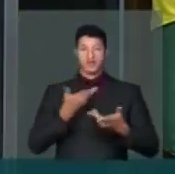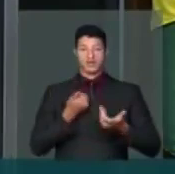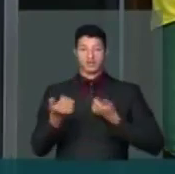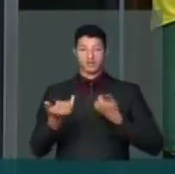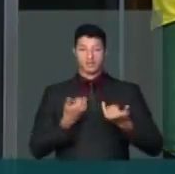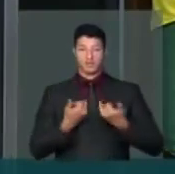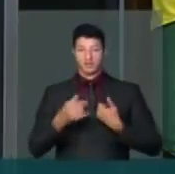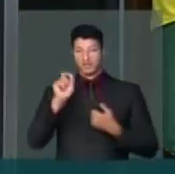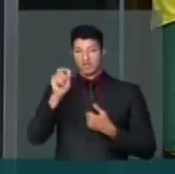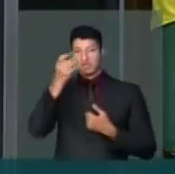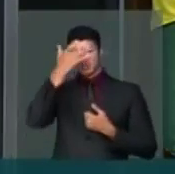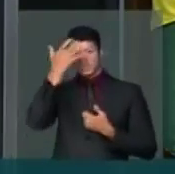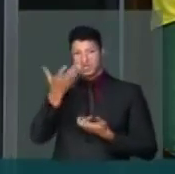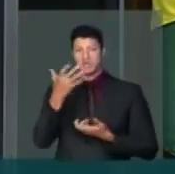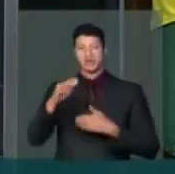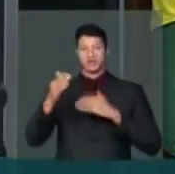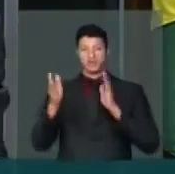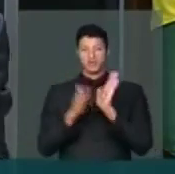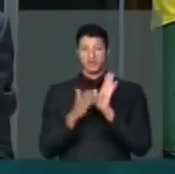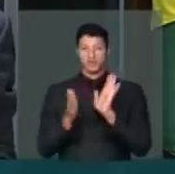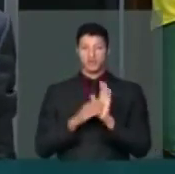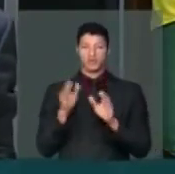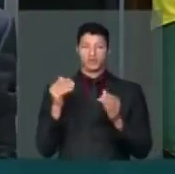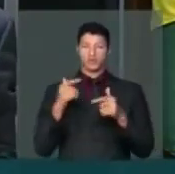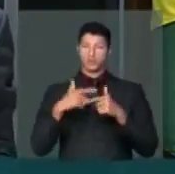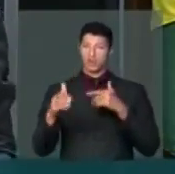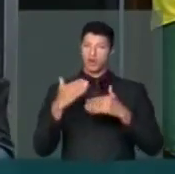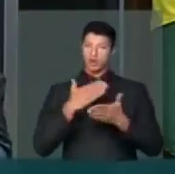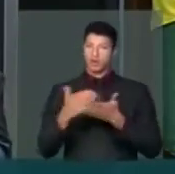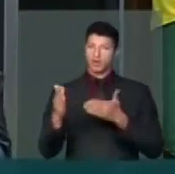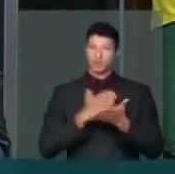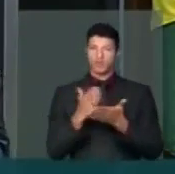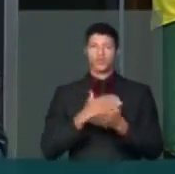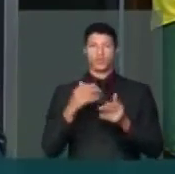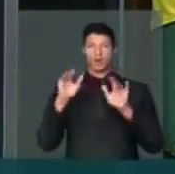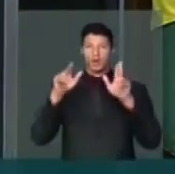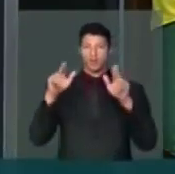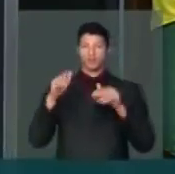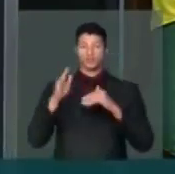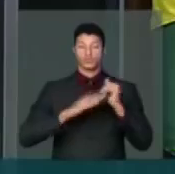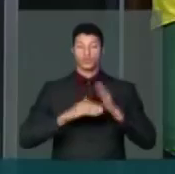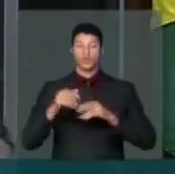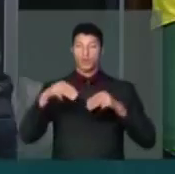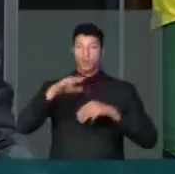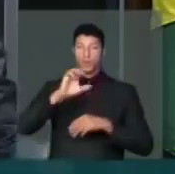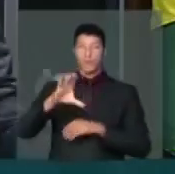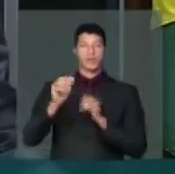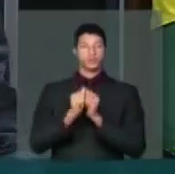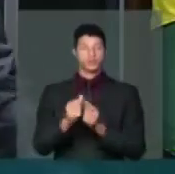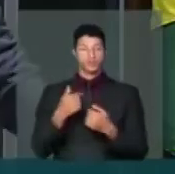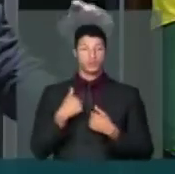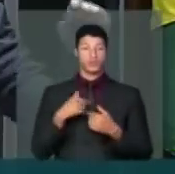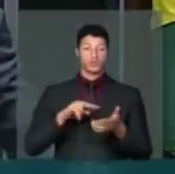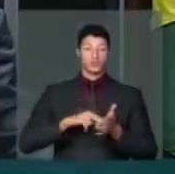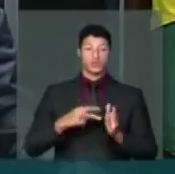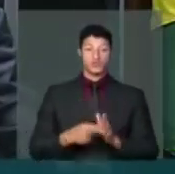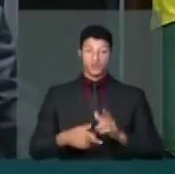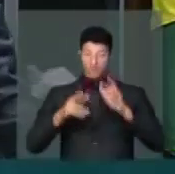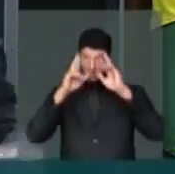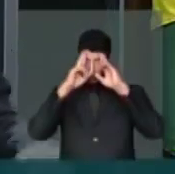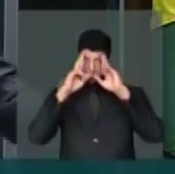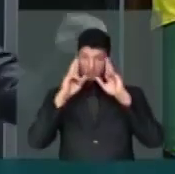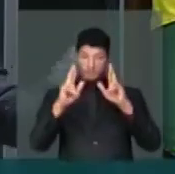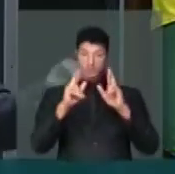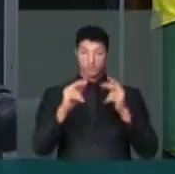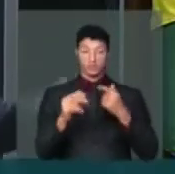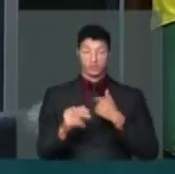recebendo quem queria tratar qualquer assunto relativo ao Ministério da Educação. Isso significa respeito